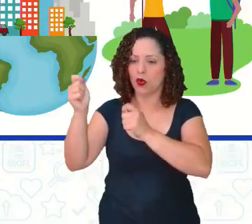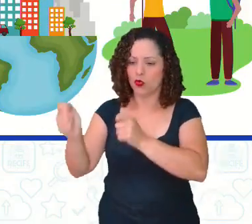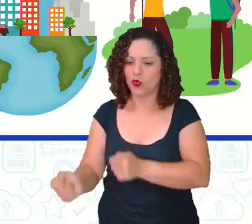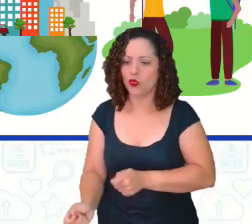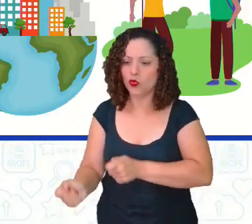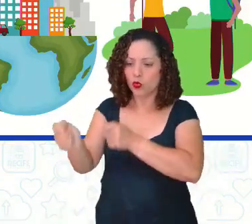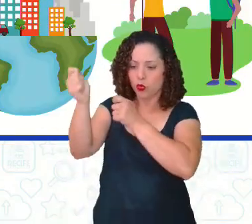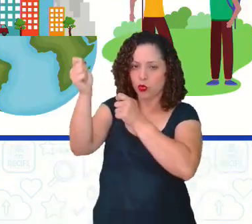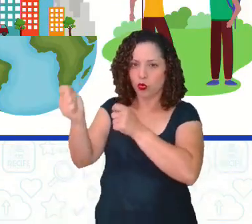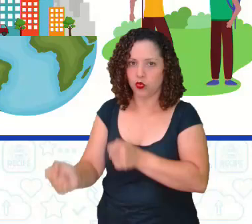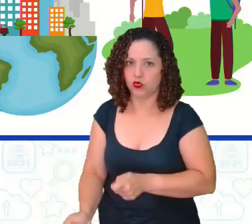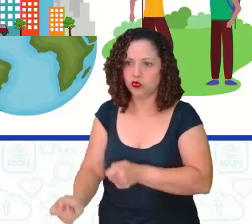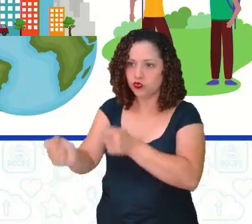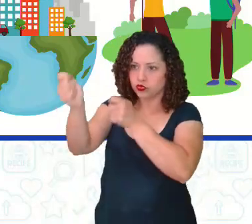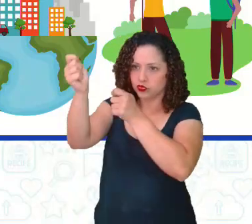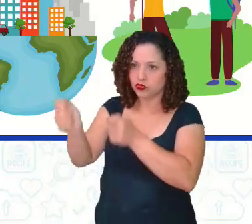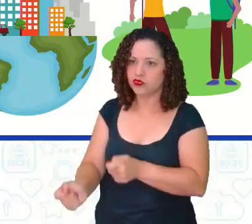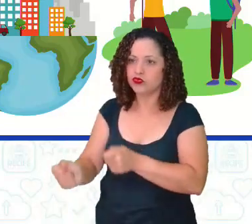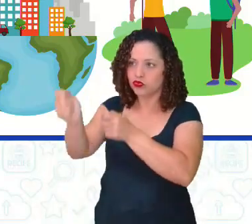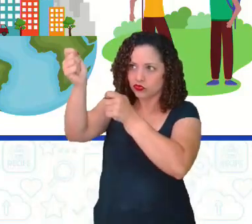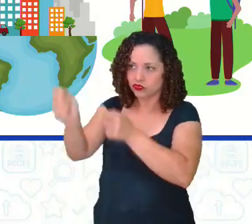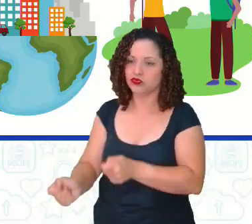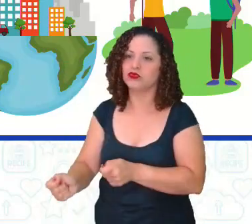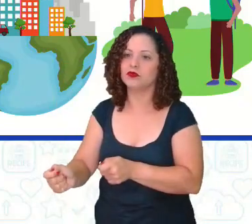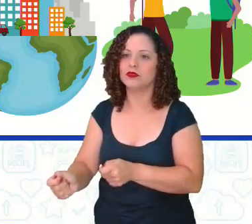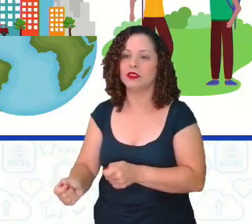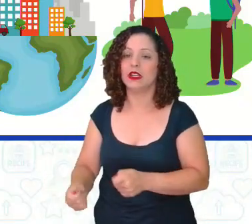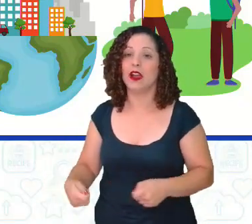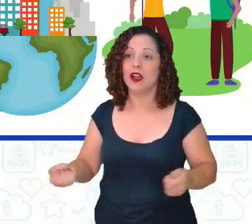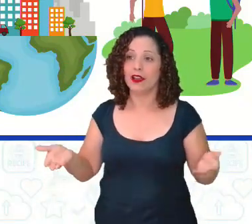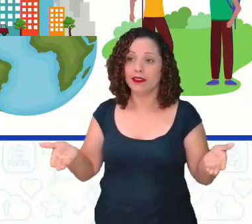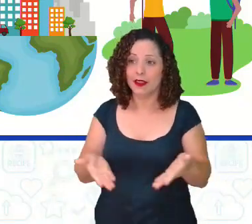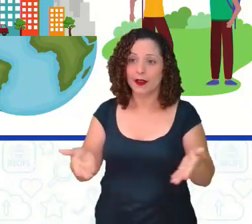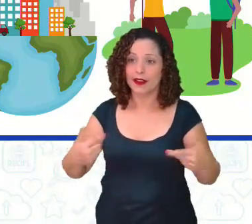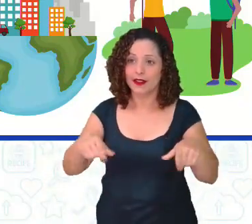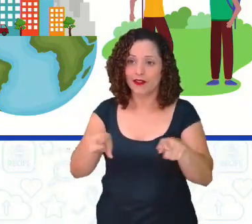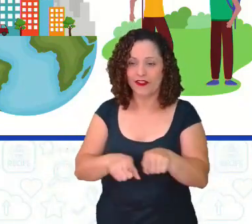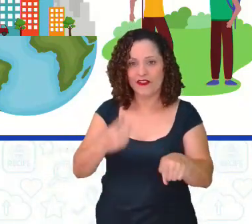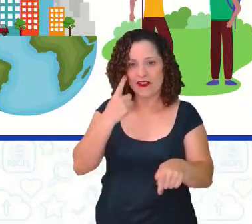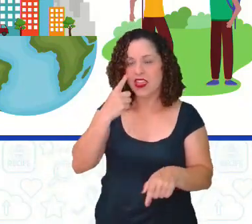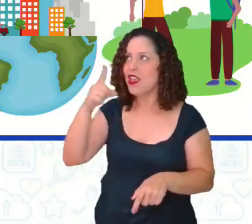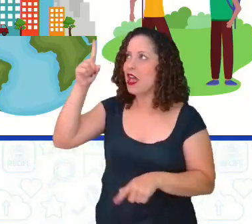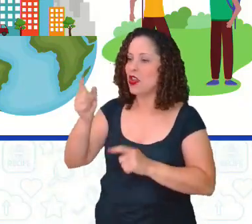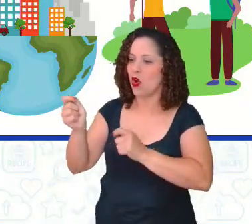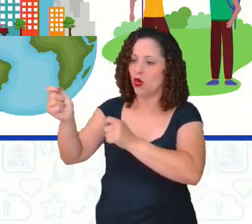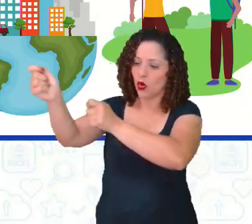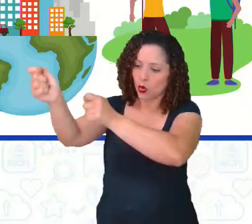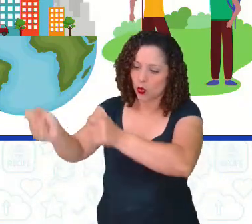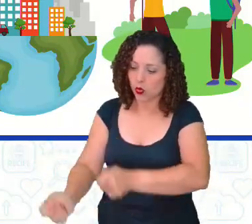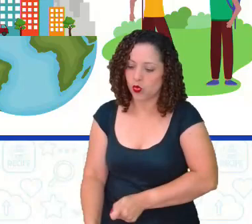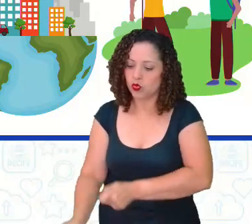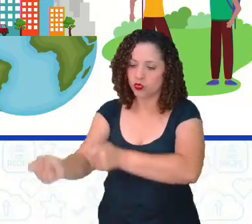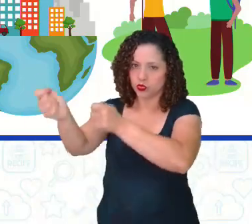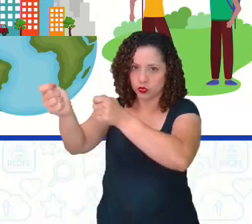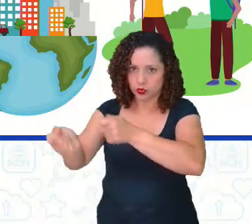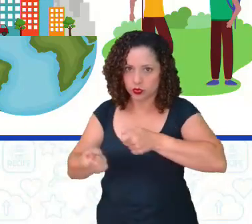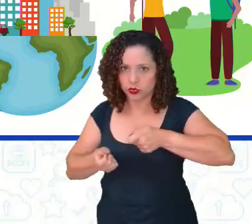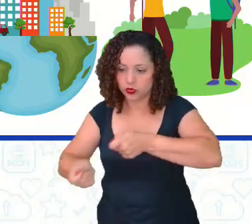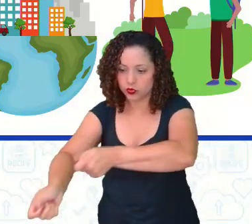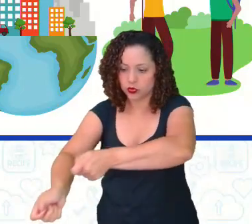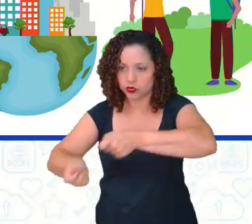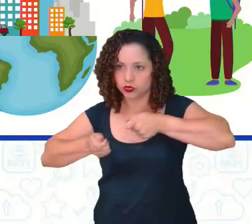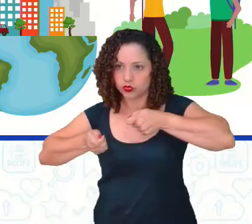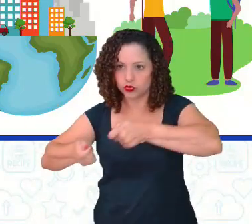e agora a gente vê aqui o rapaz com uma motosserra fazendo justamente essa extração de